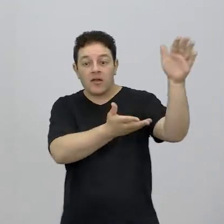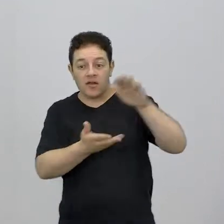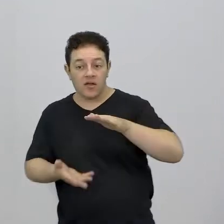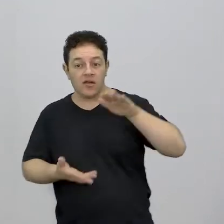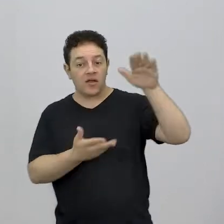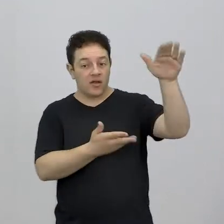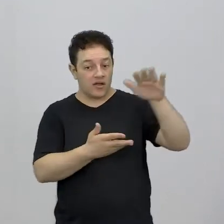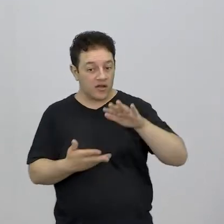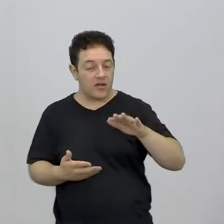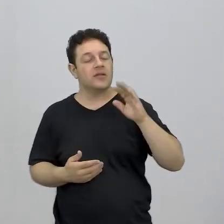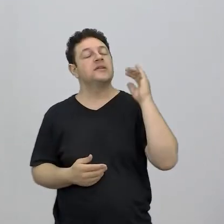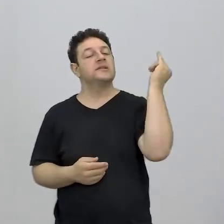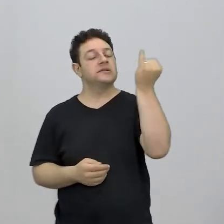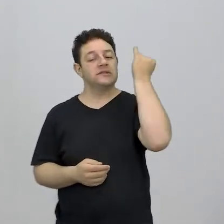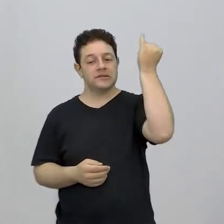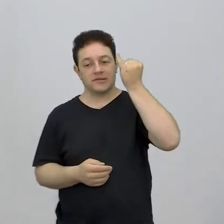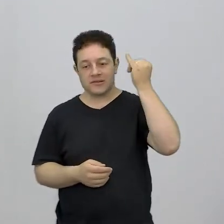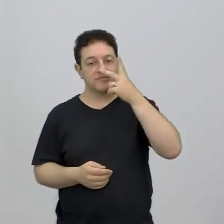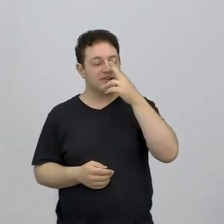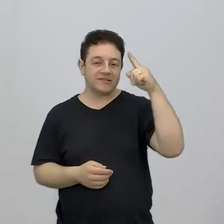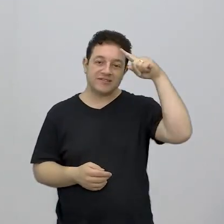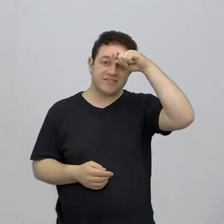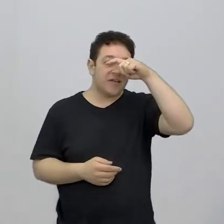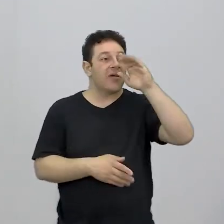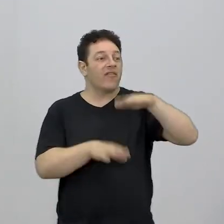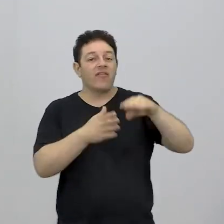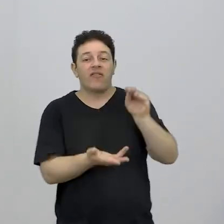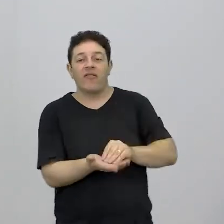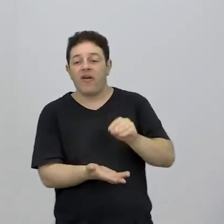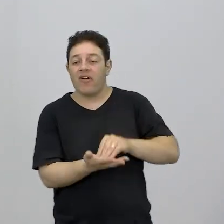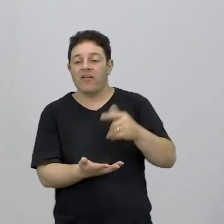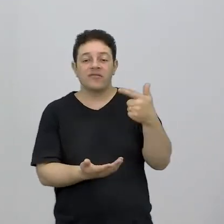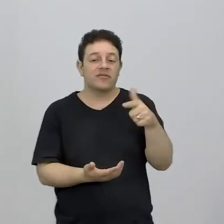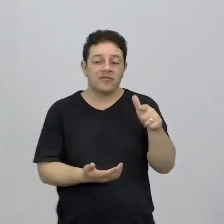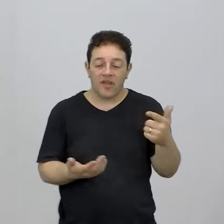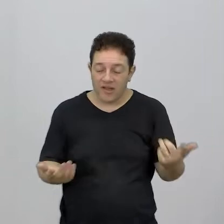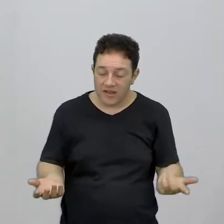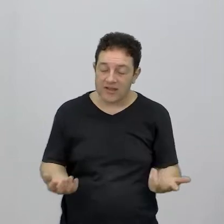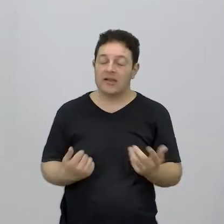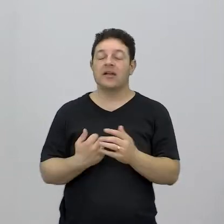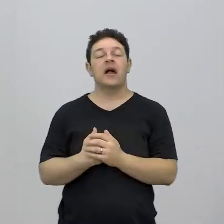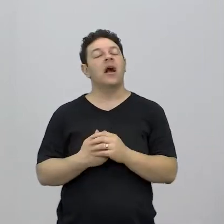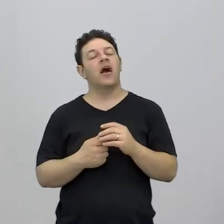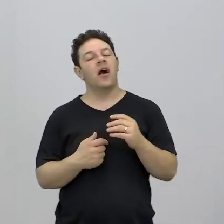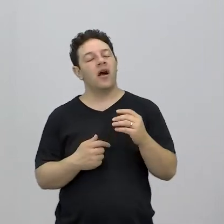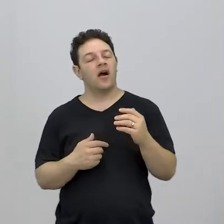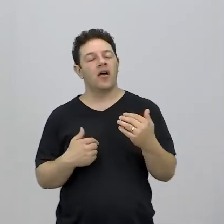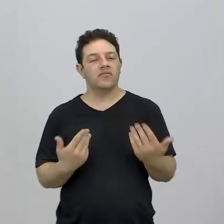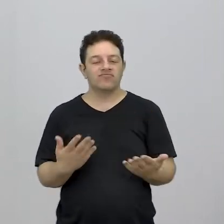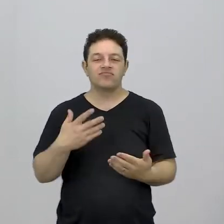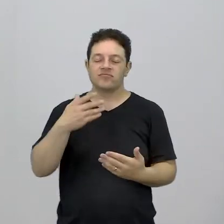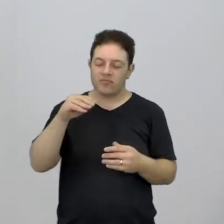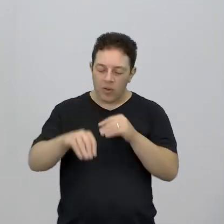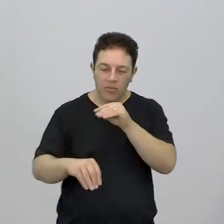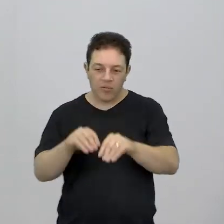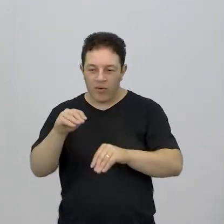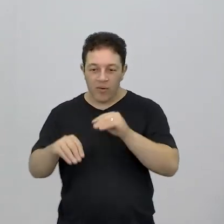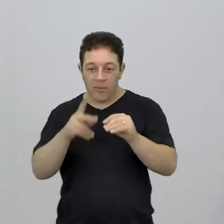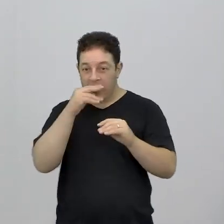ser algo complicado, né, nessa indústria. Então, essa